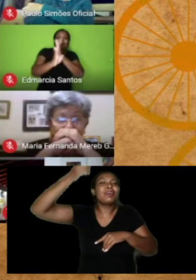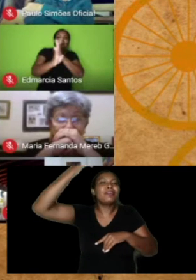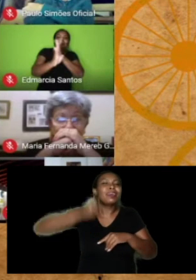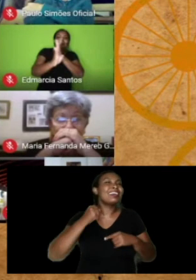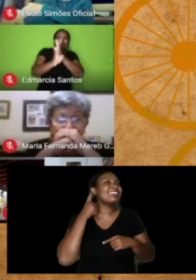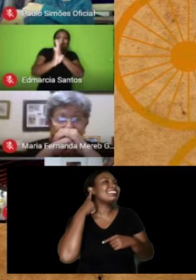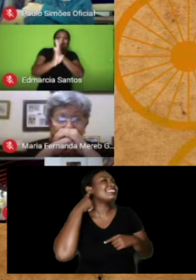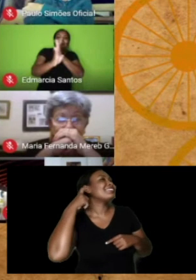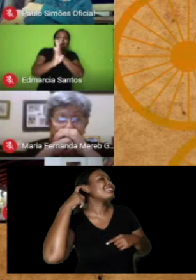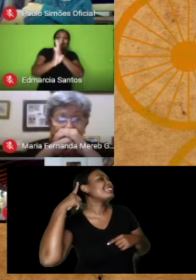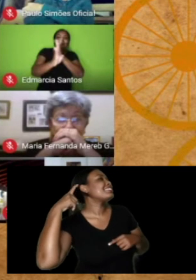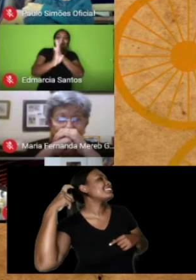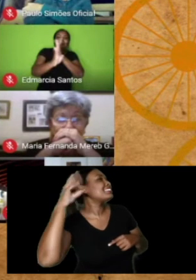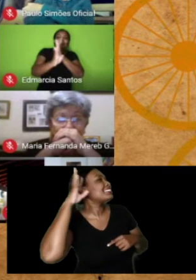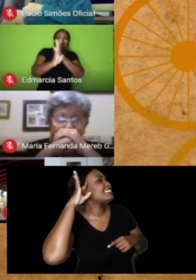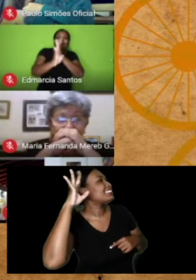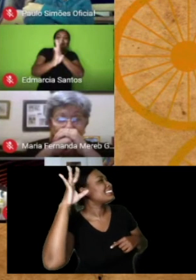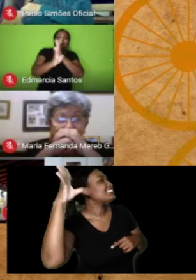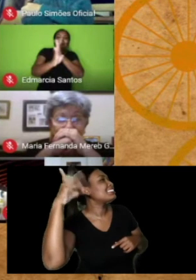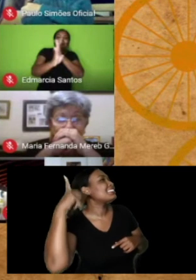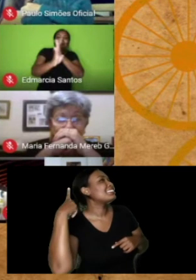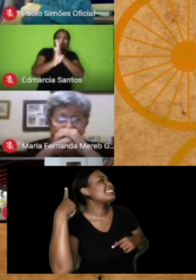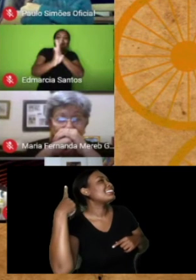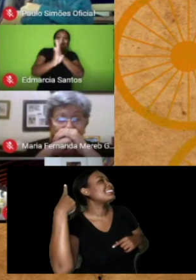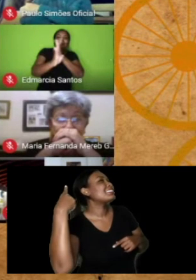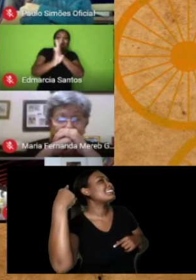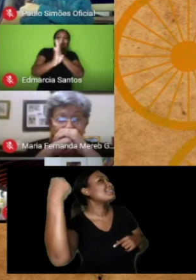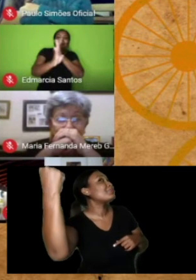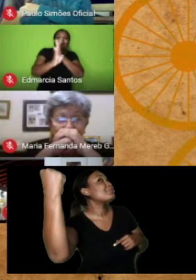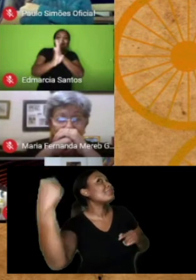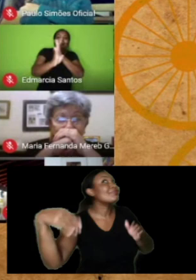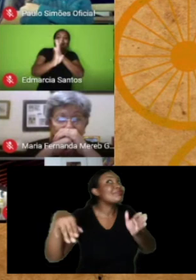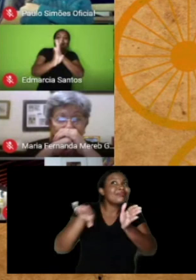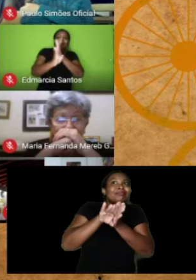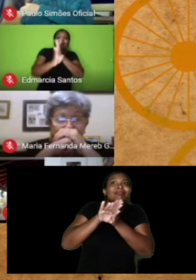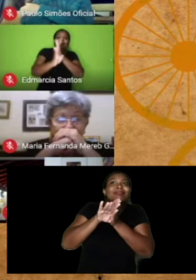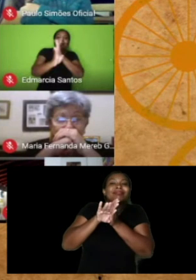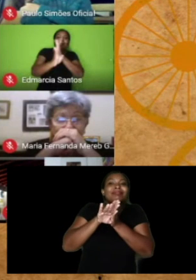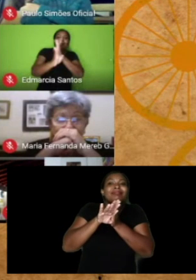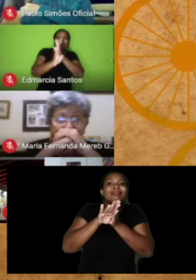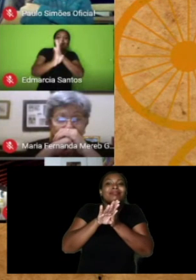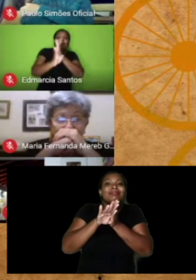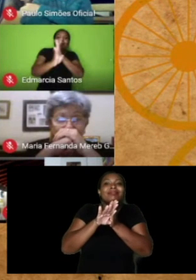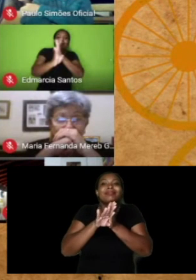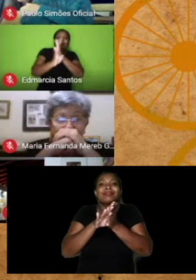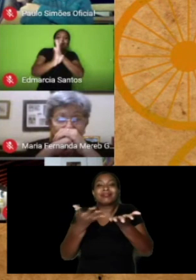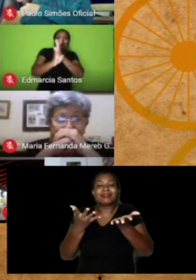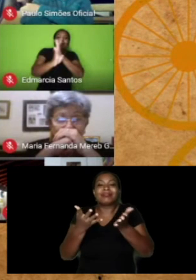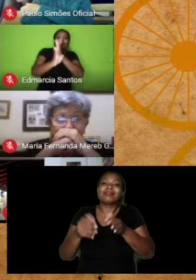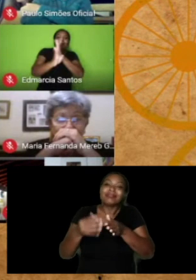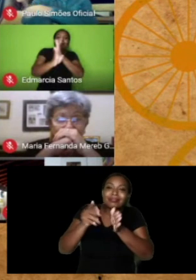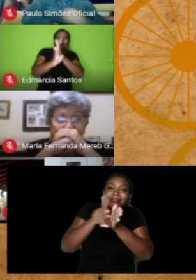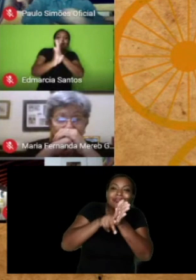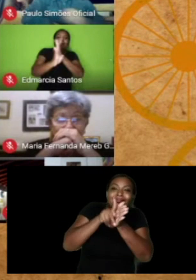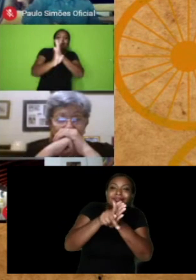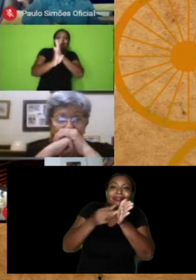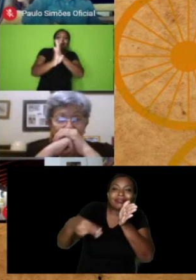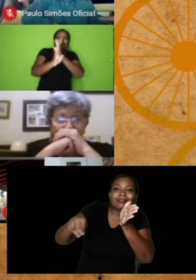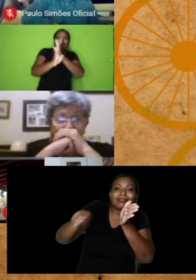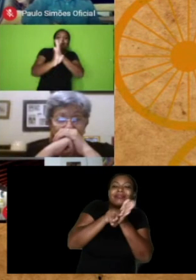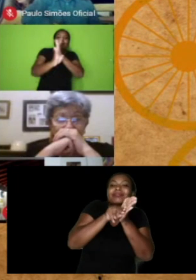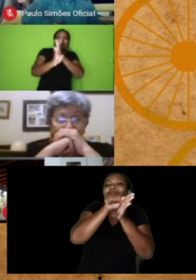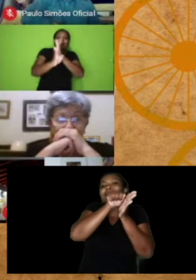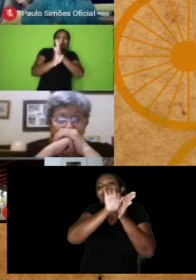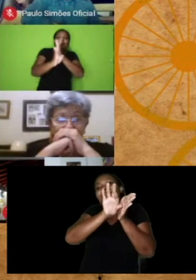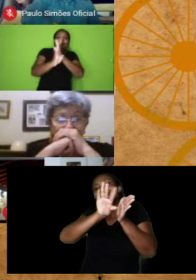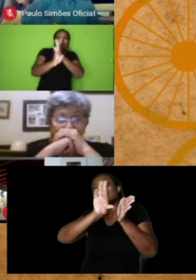Piuí, anunciava sua partida ou chegada. Nosso trem chegou à estação,